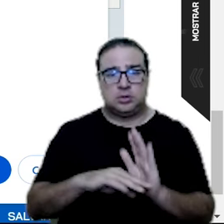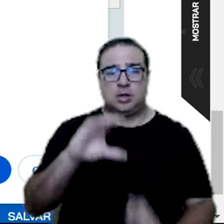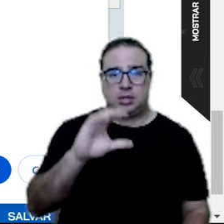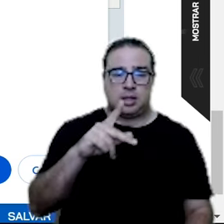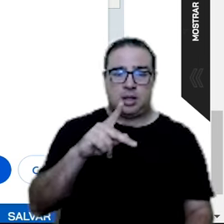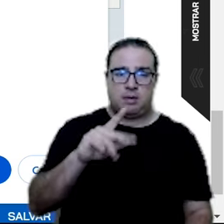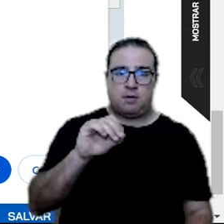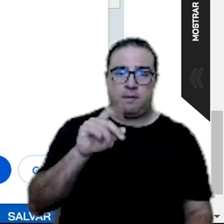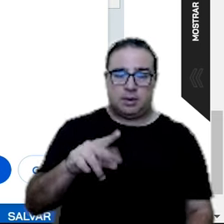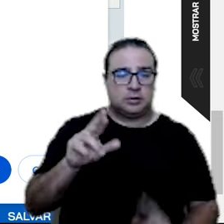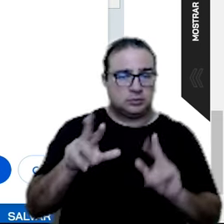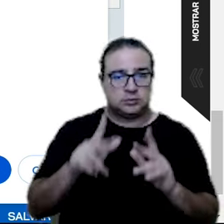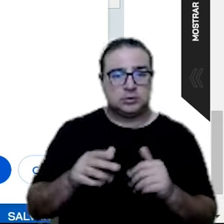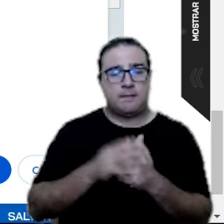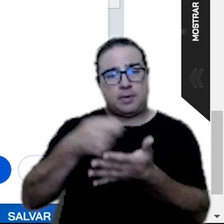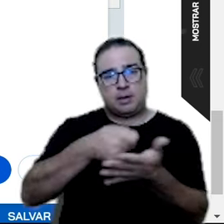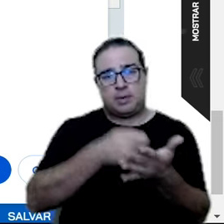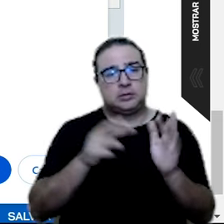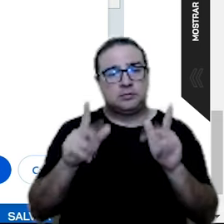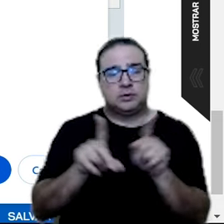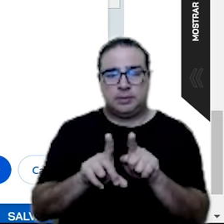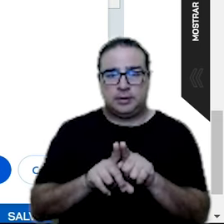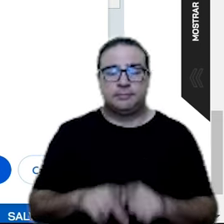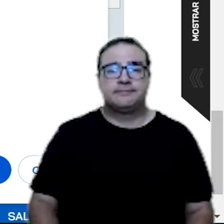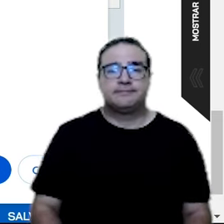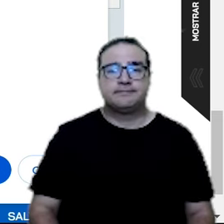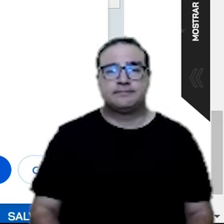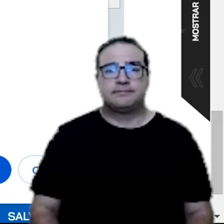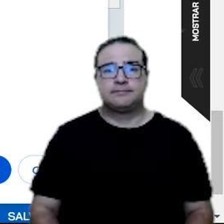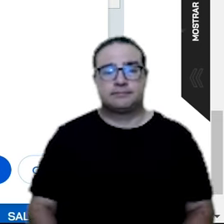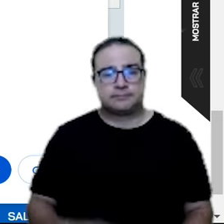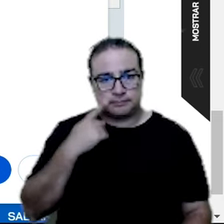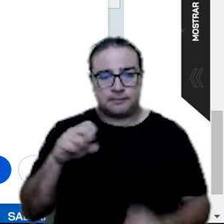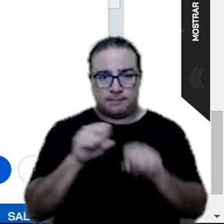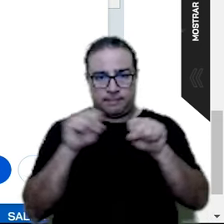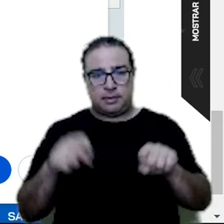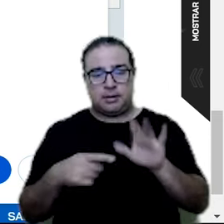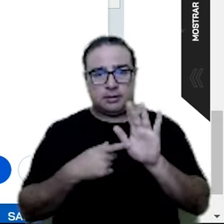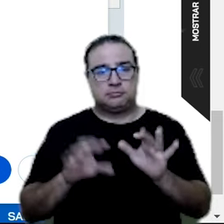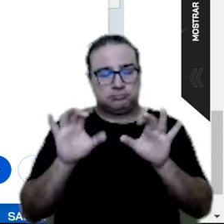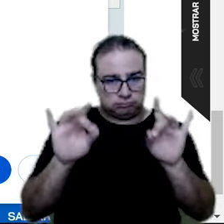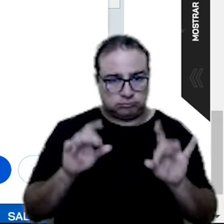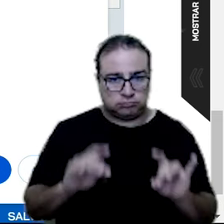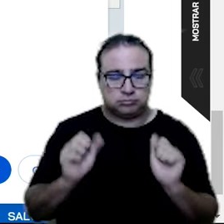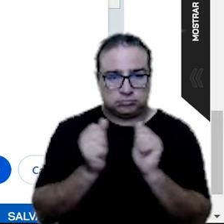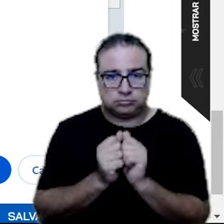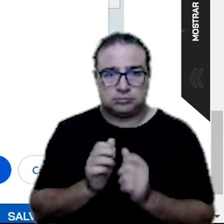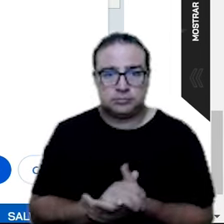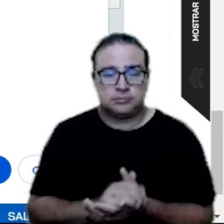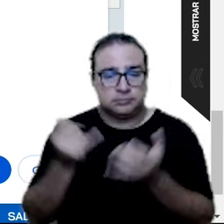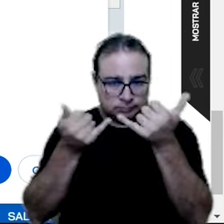cfops distintas e situações tributárias distintas aqui repara que o sistema já traz automaticamente